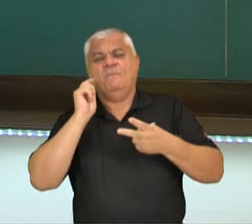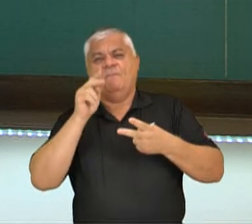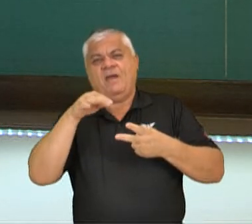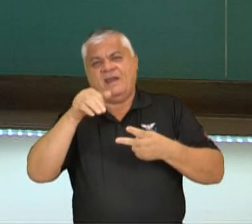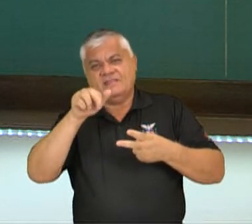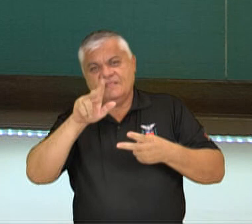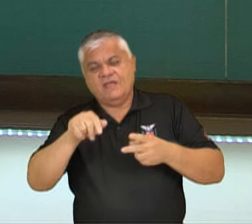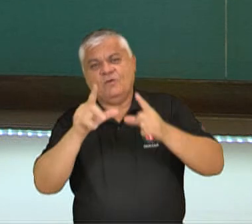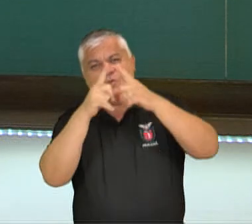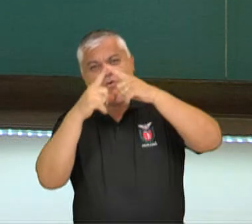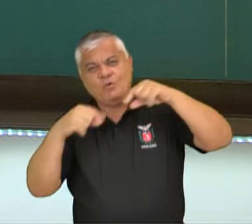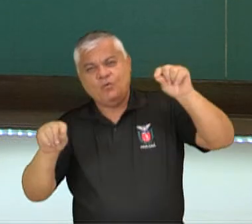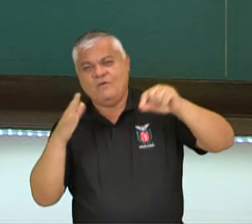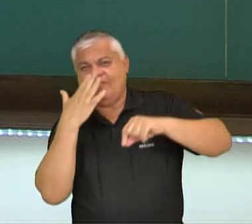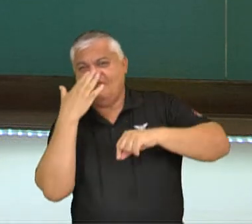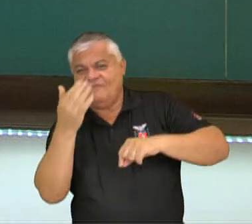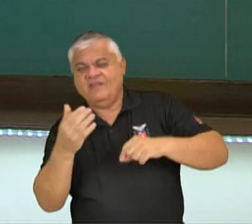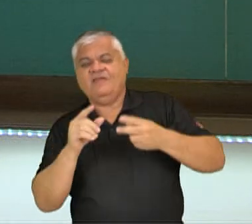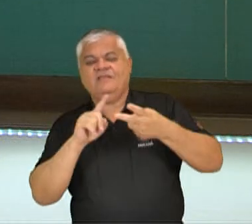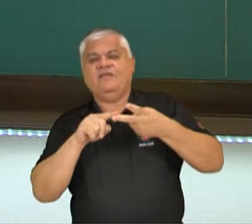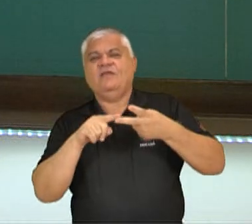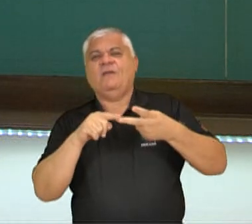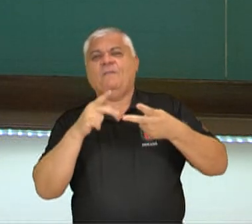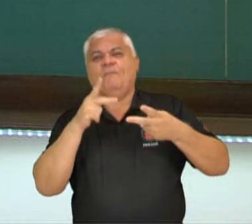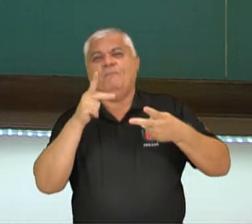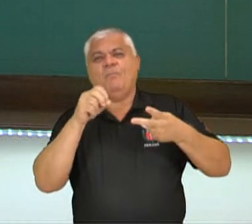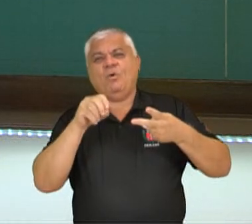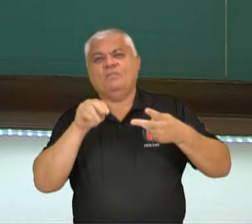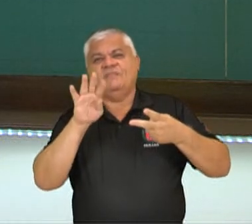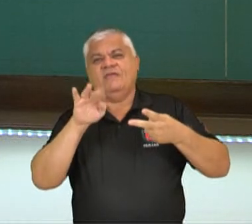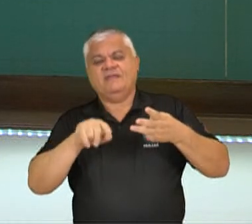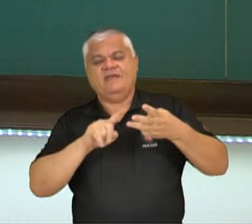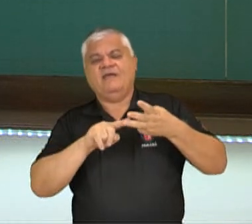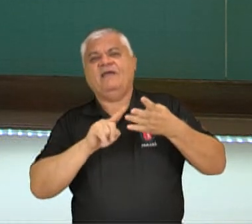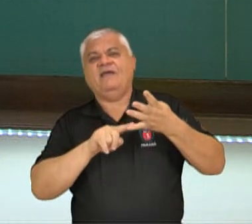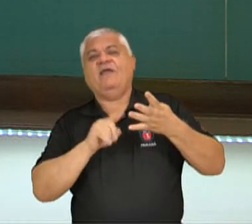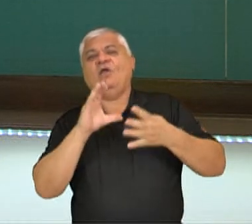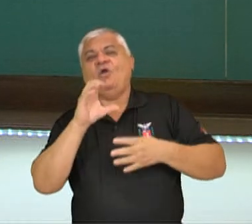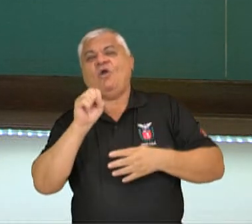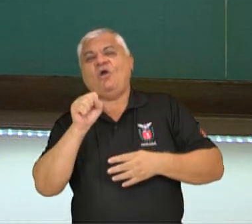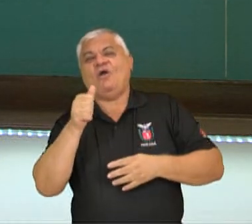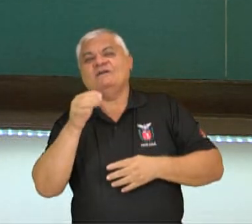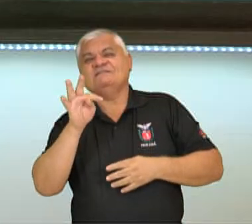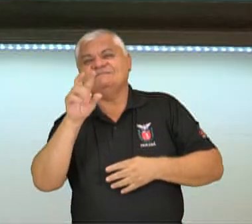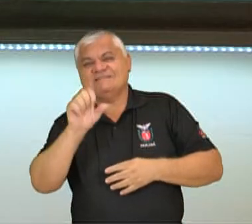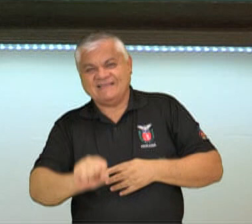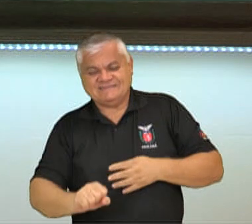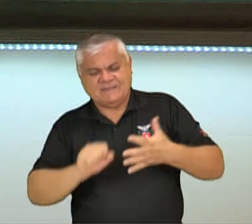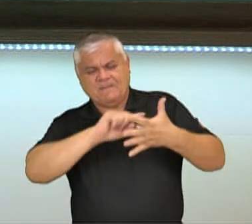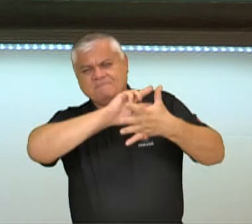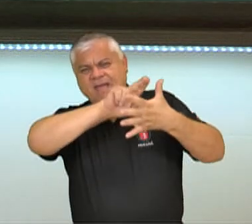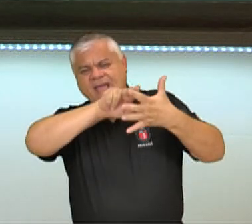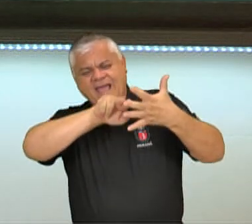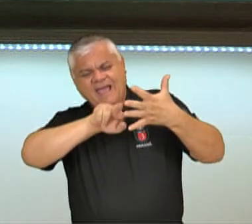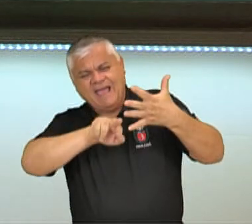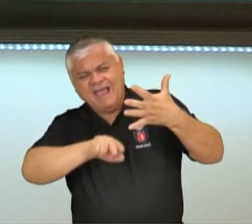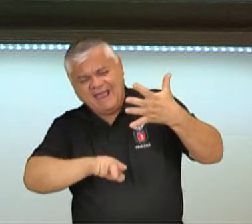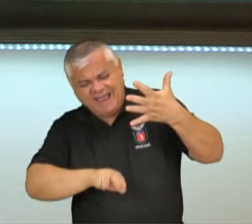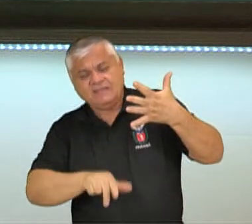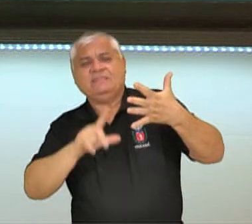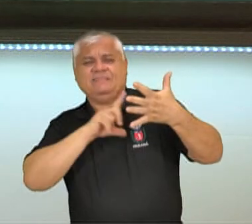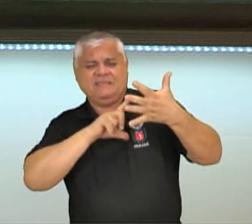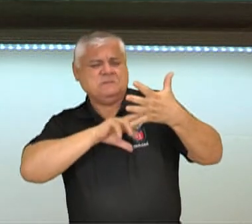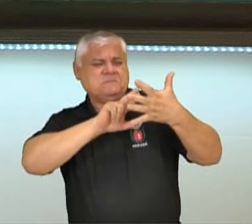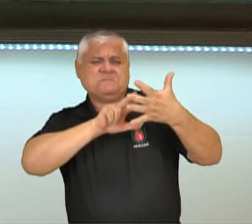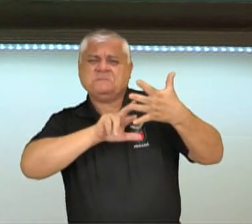de compasso, a ponteira e a chapa de costas. E claro, existem muitos outros